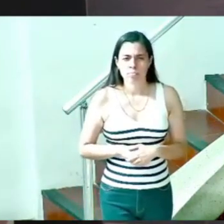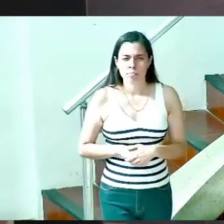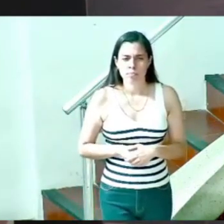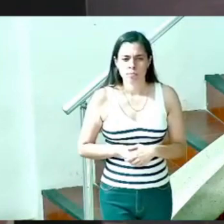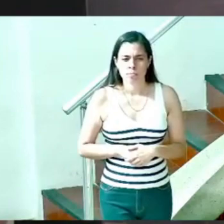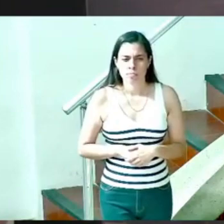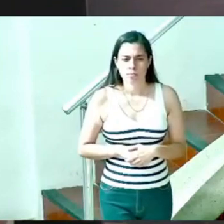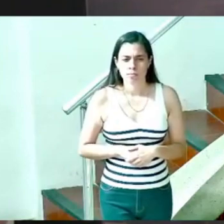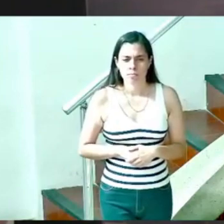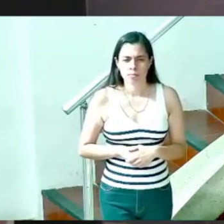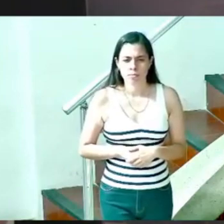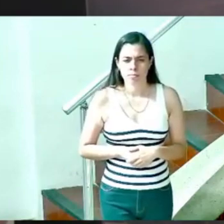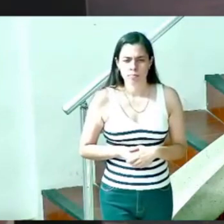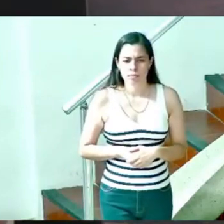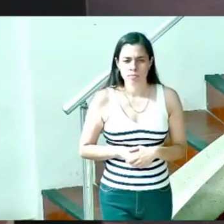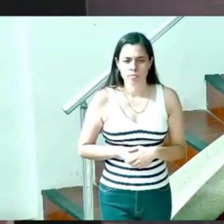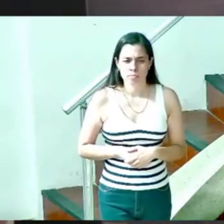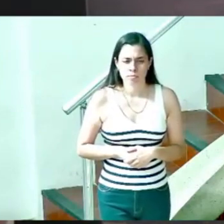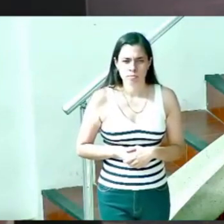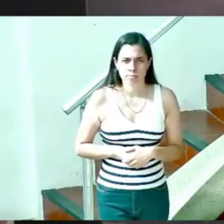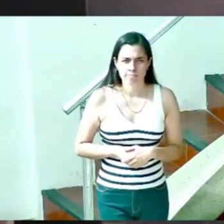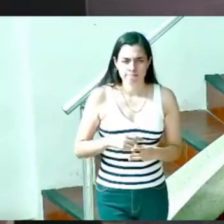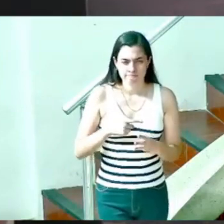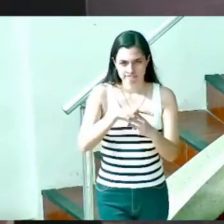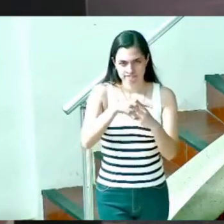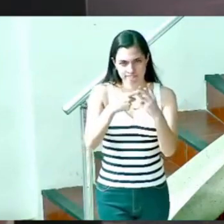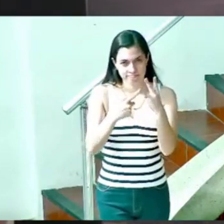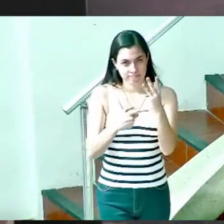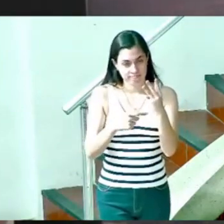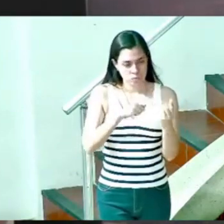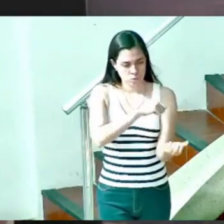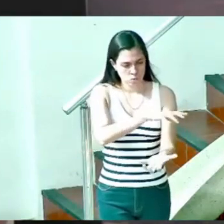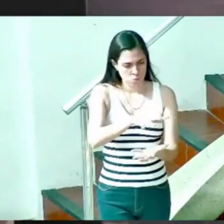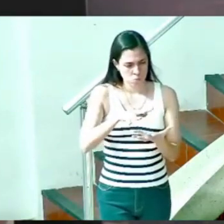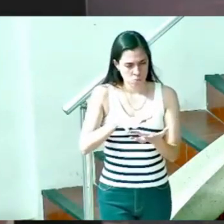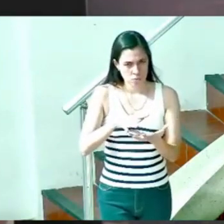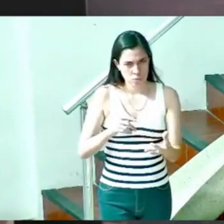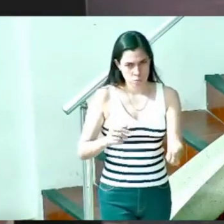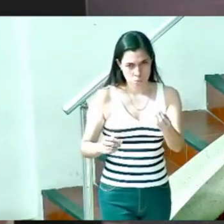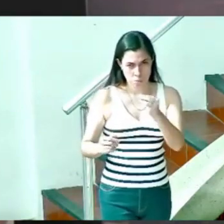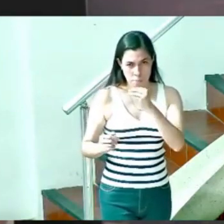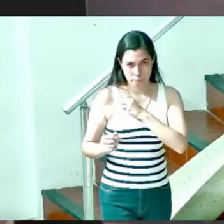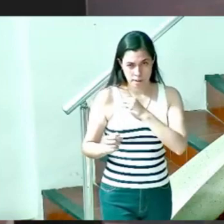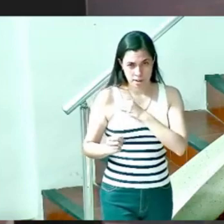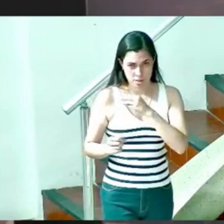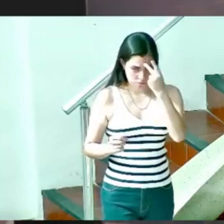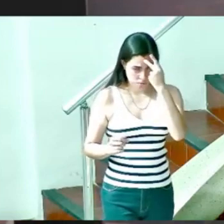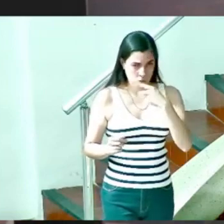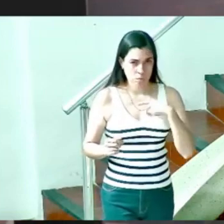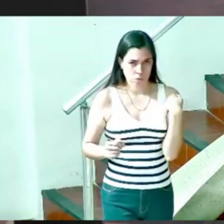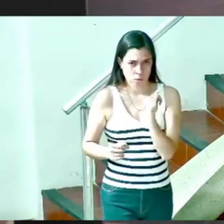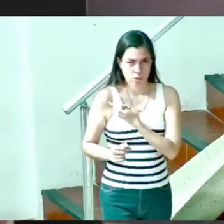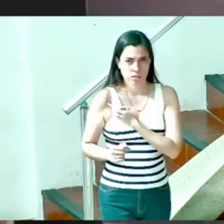Essas três combinadas conspiram e vêm ao nosso encontro de